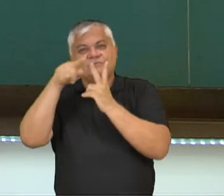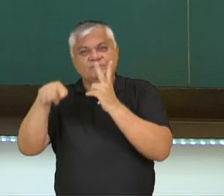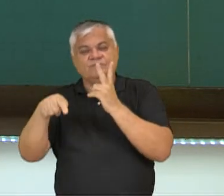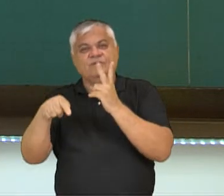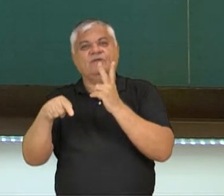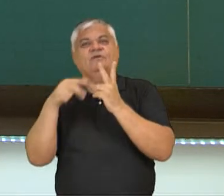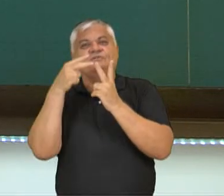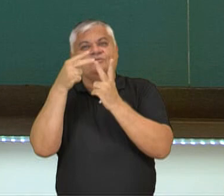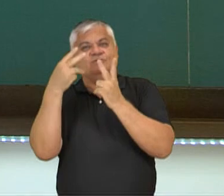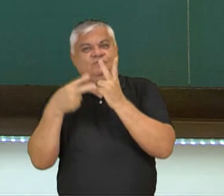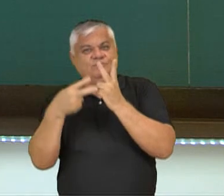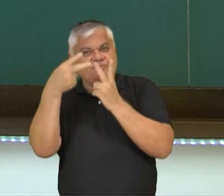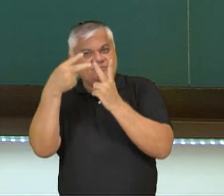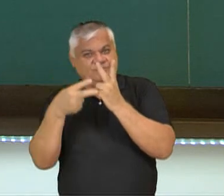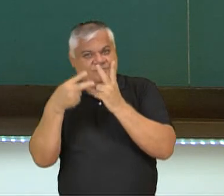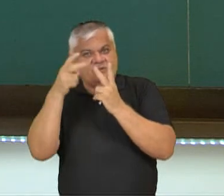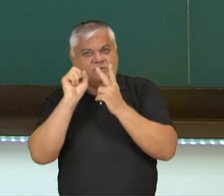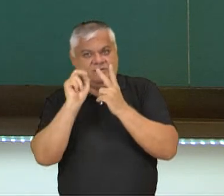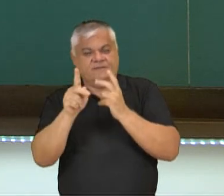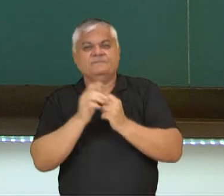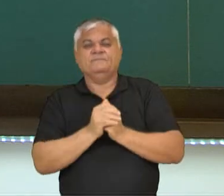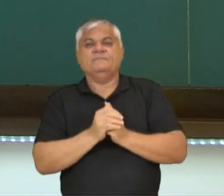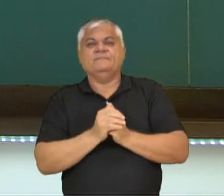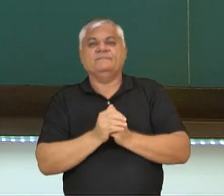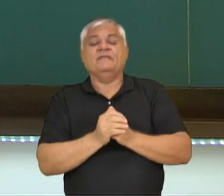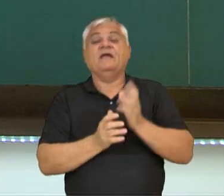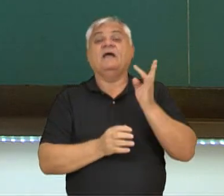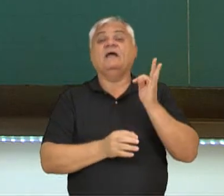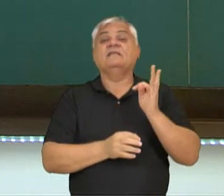de 2 sobre 2, tá ok? E a